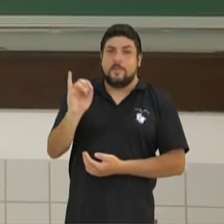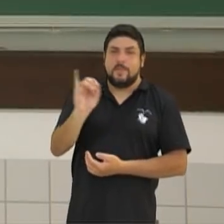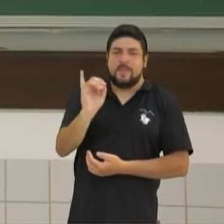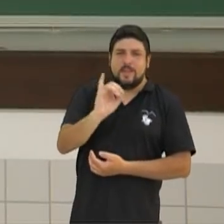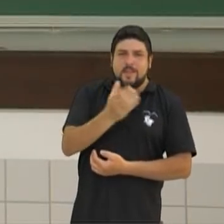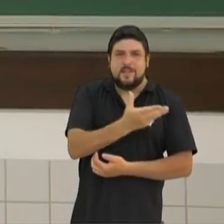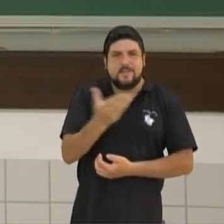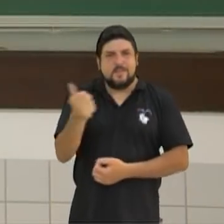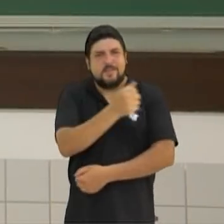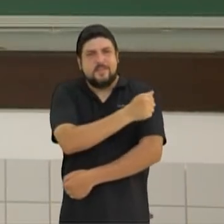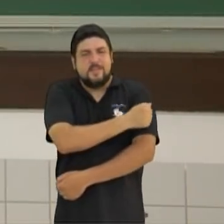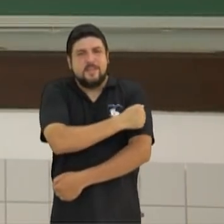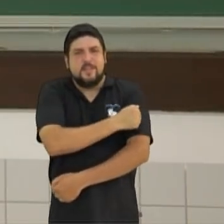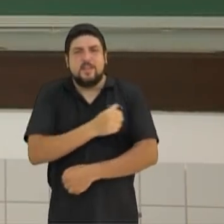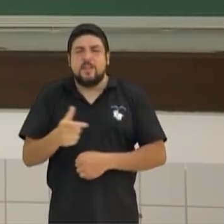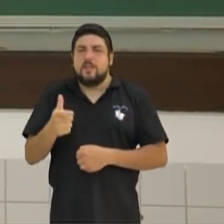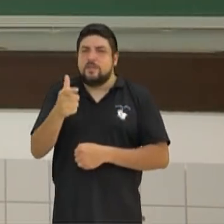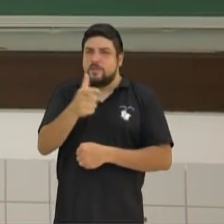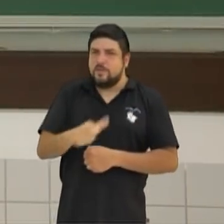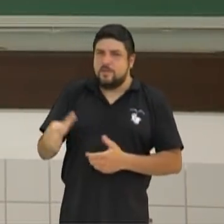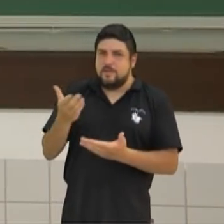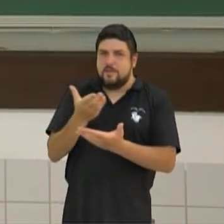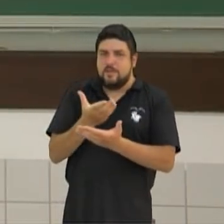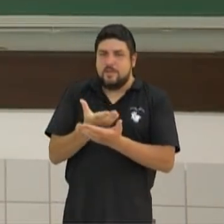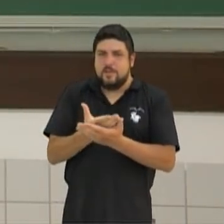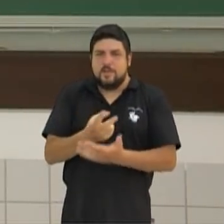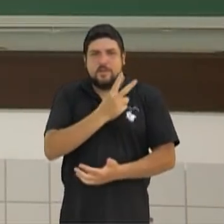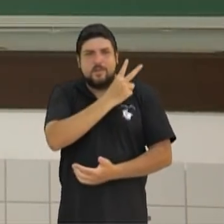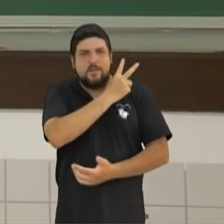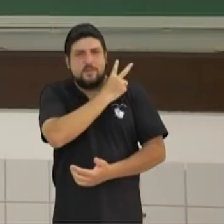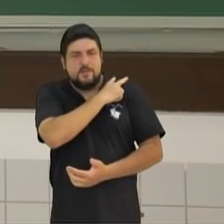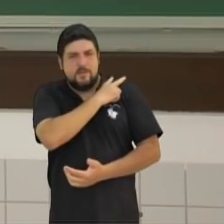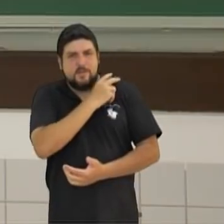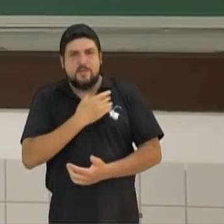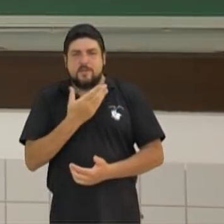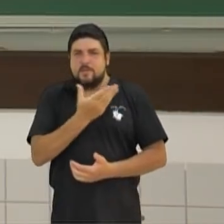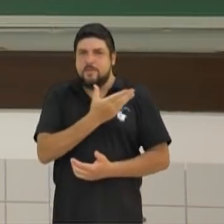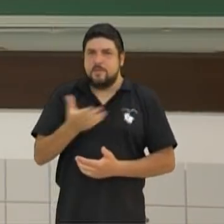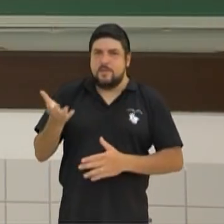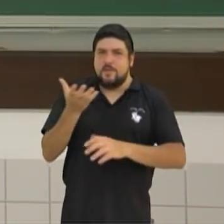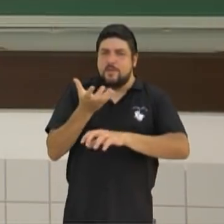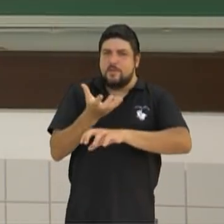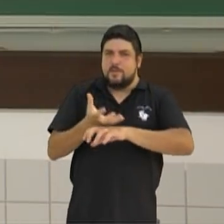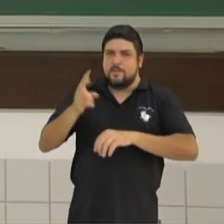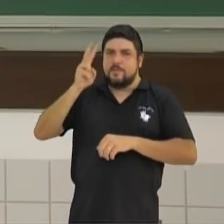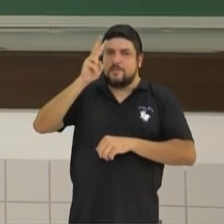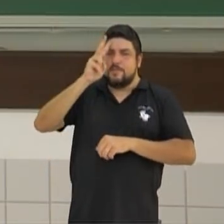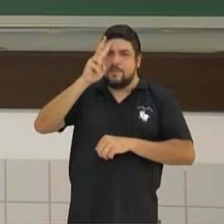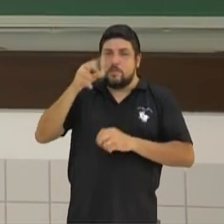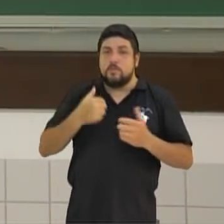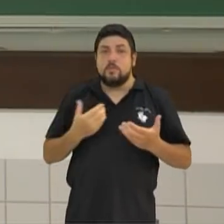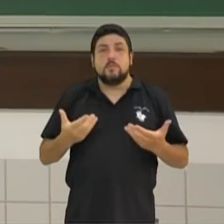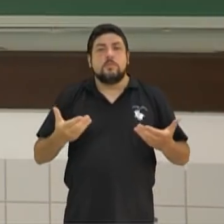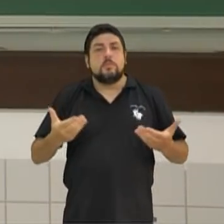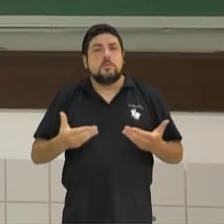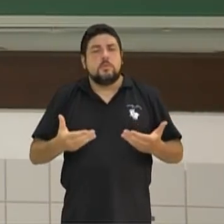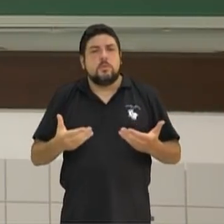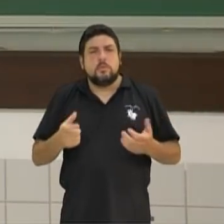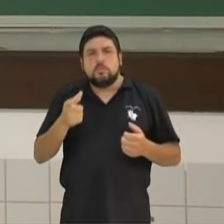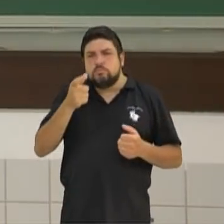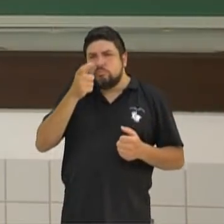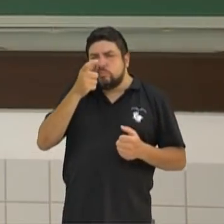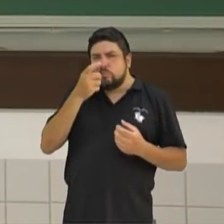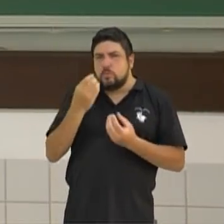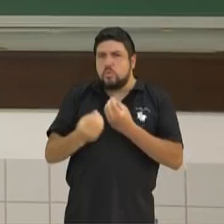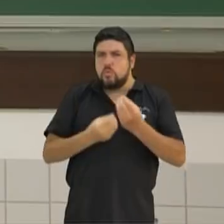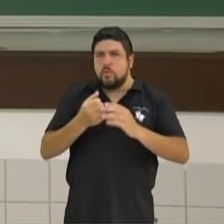Saudações, alunos! Mais uma aula de segunda série do ensino médio, mais uma aula de história, uma aula que nós vamos estar observando hoje as